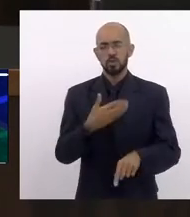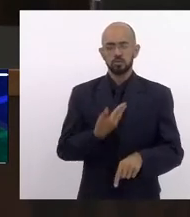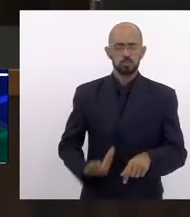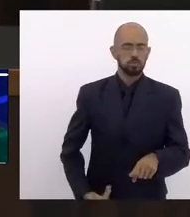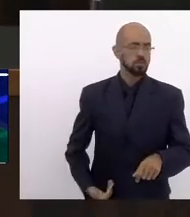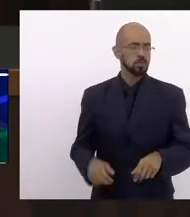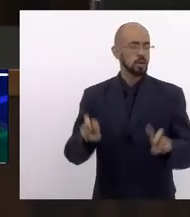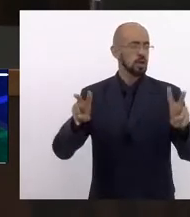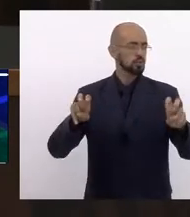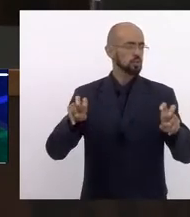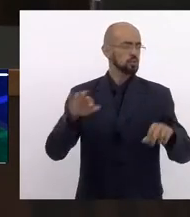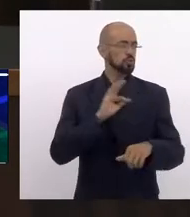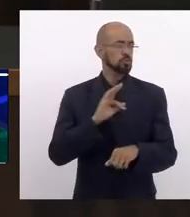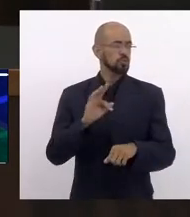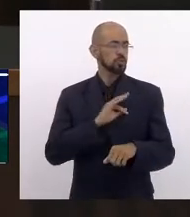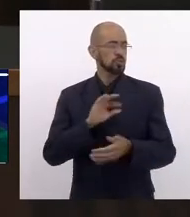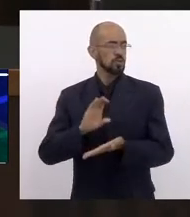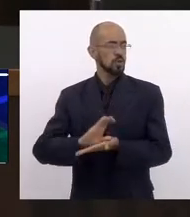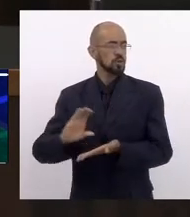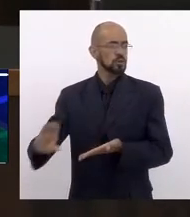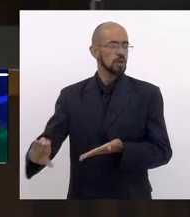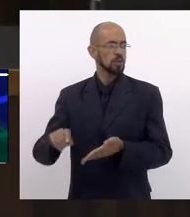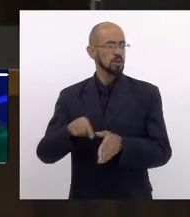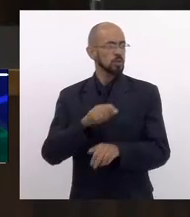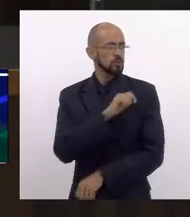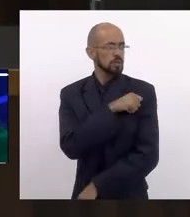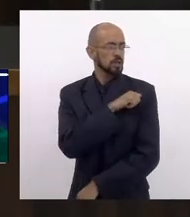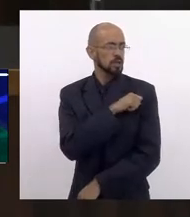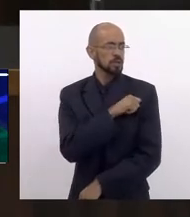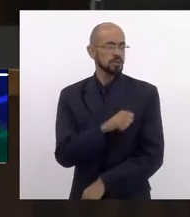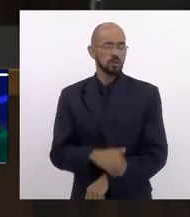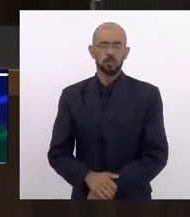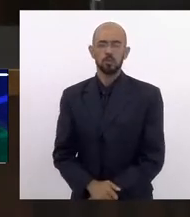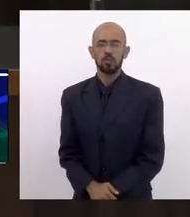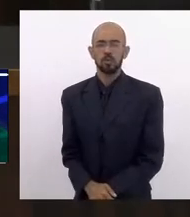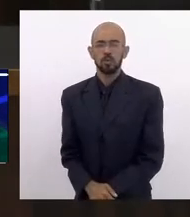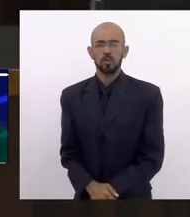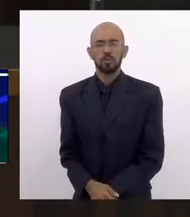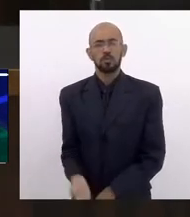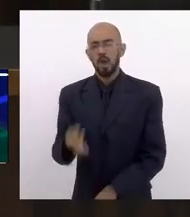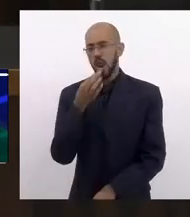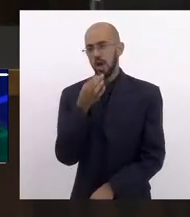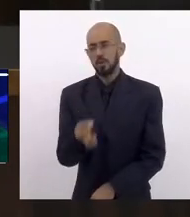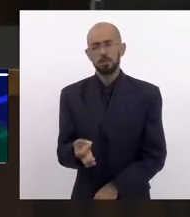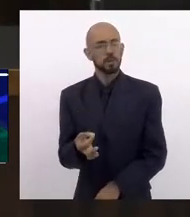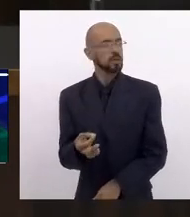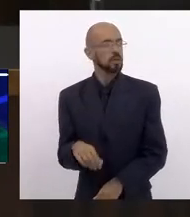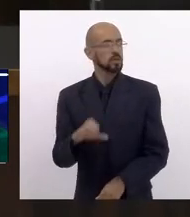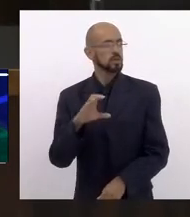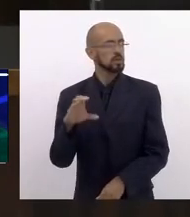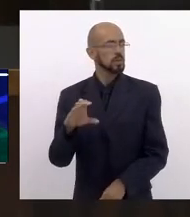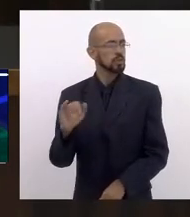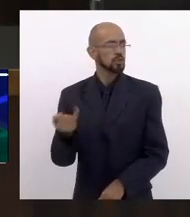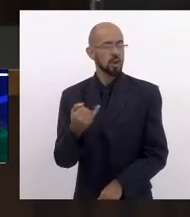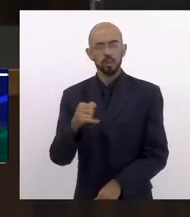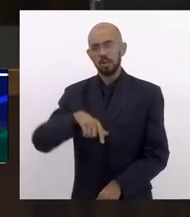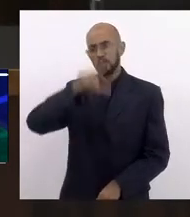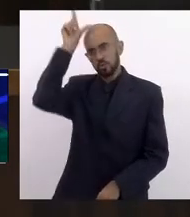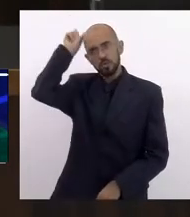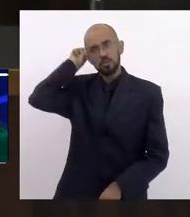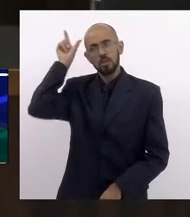assunto de polícia, orçamento, finanças, fiscalização financeira e controle. Para emitir parecer, pela Comissão de Constituição e Justiça, o deputado Luiz Paulo.